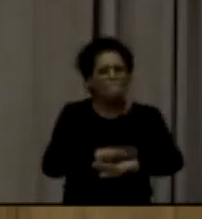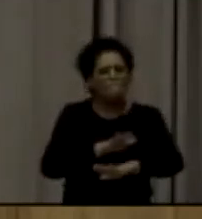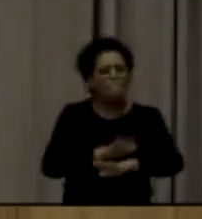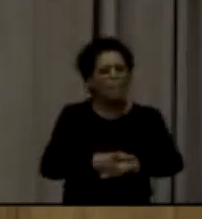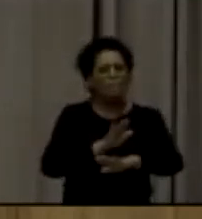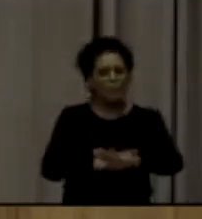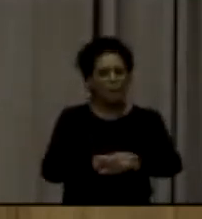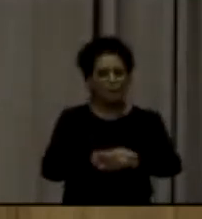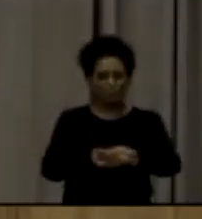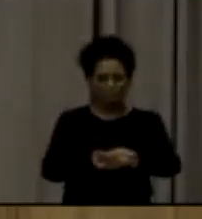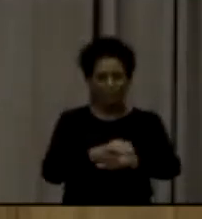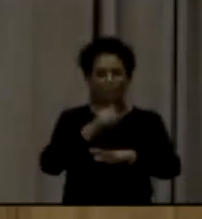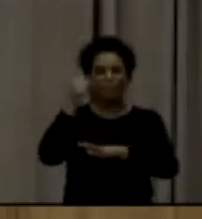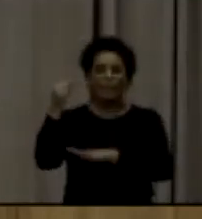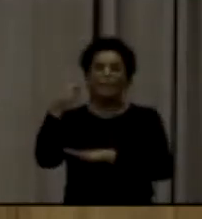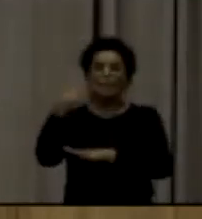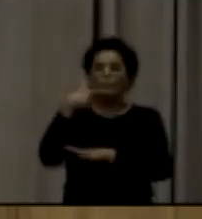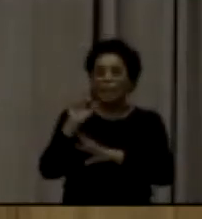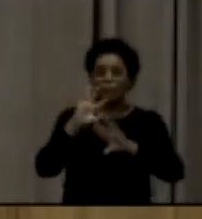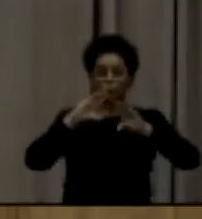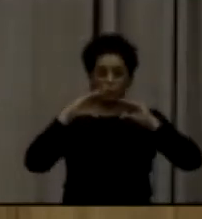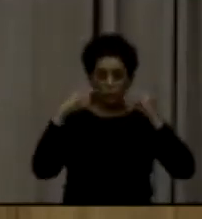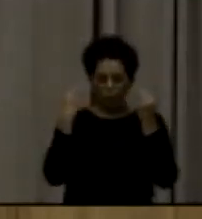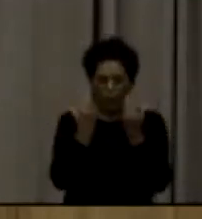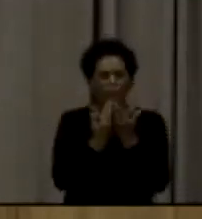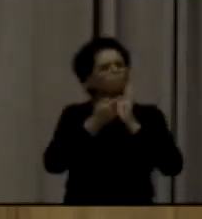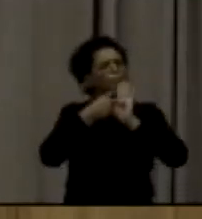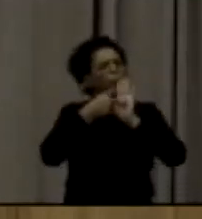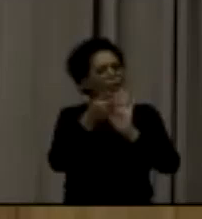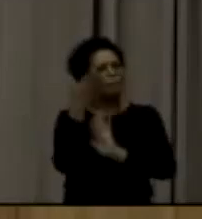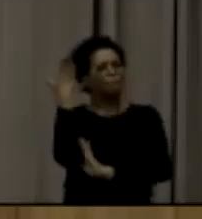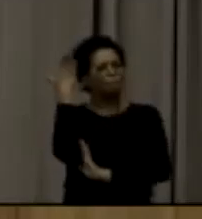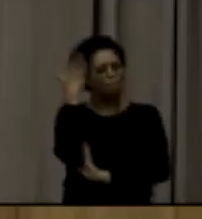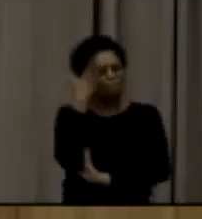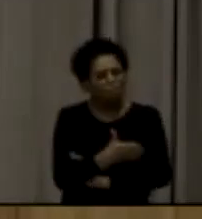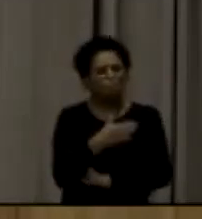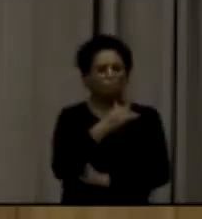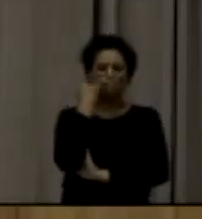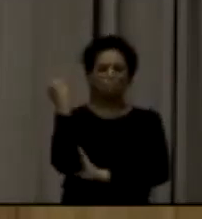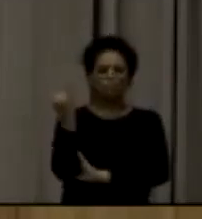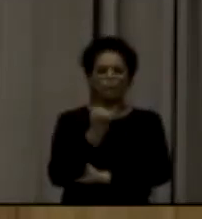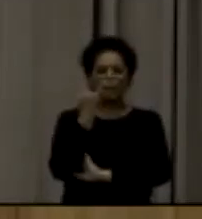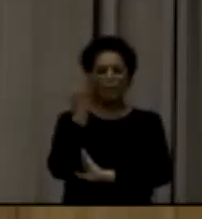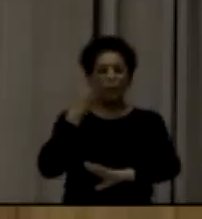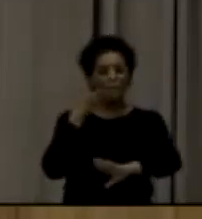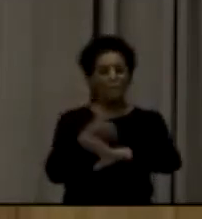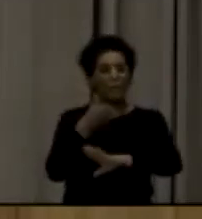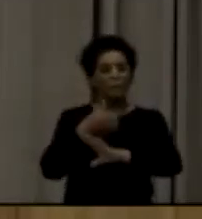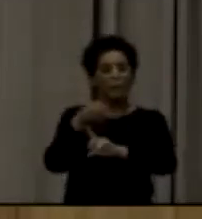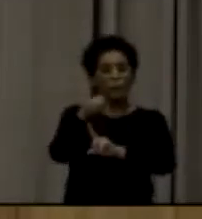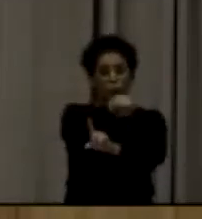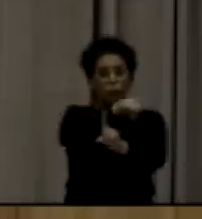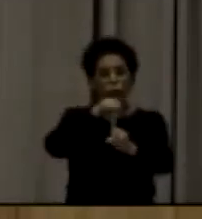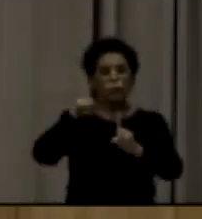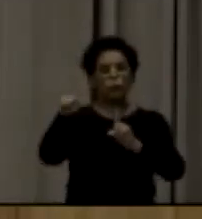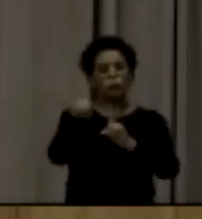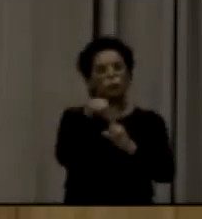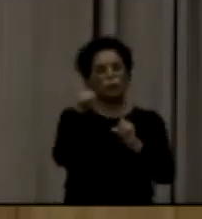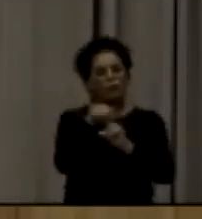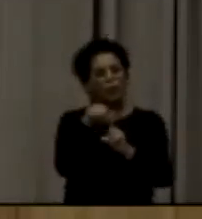da 17ª Conferência, para reafirmar a importância da participação social. De uma participação